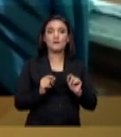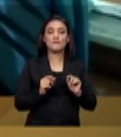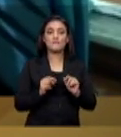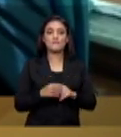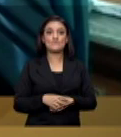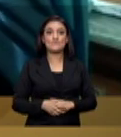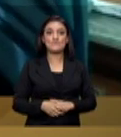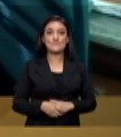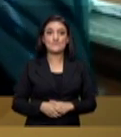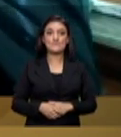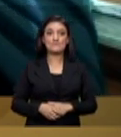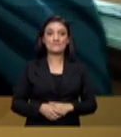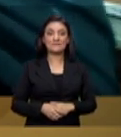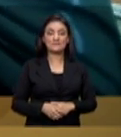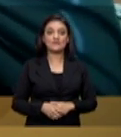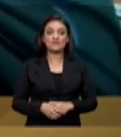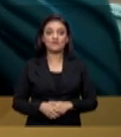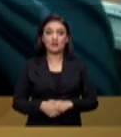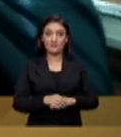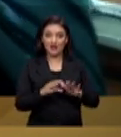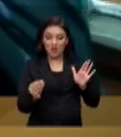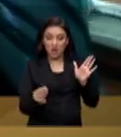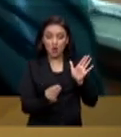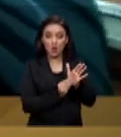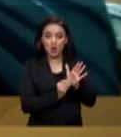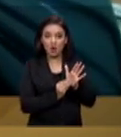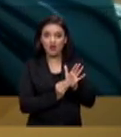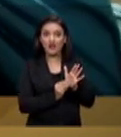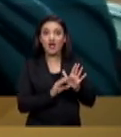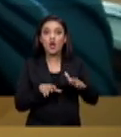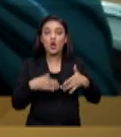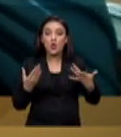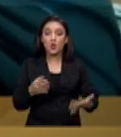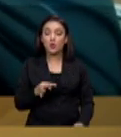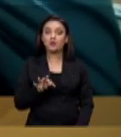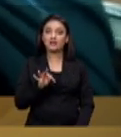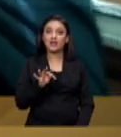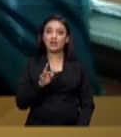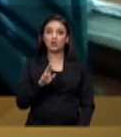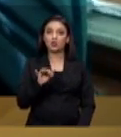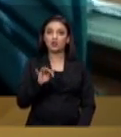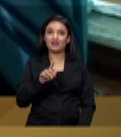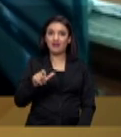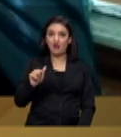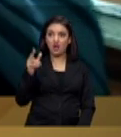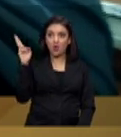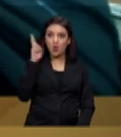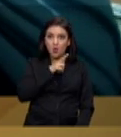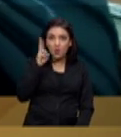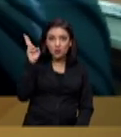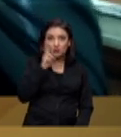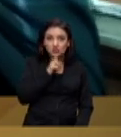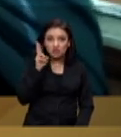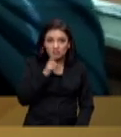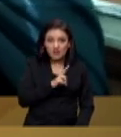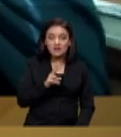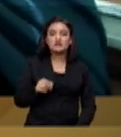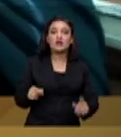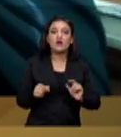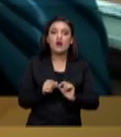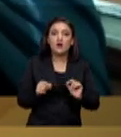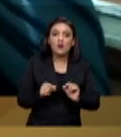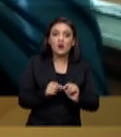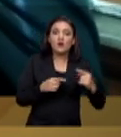interno, que em se tratando de tutela de urgência formalizada